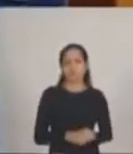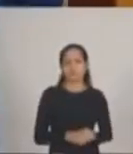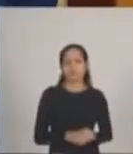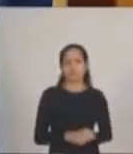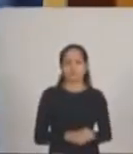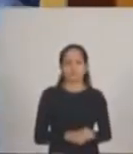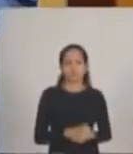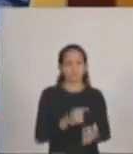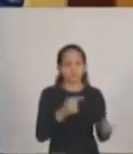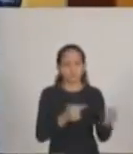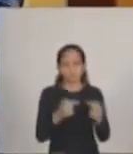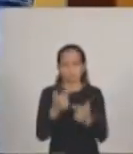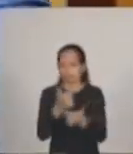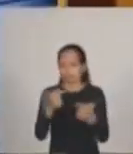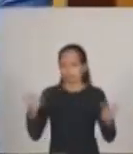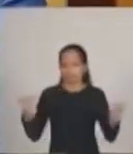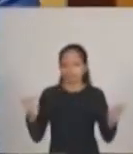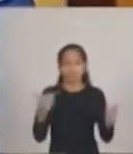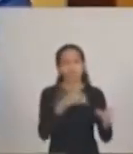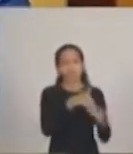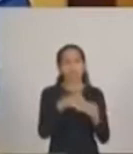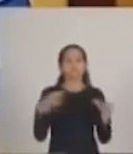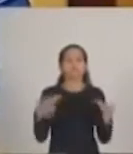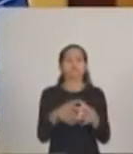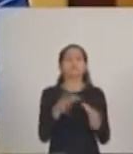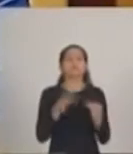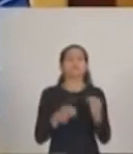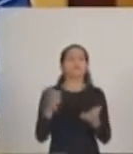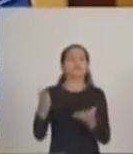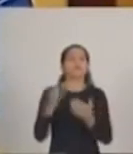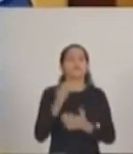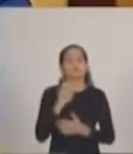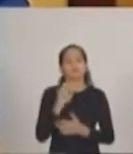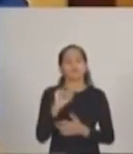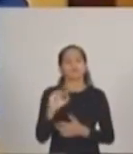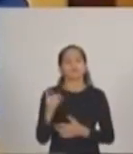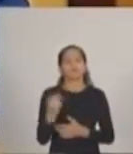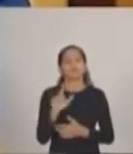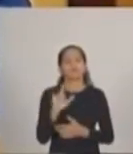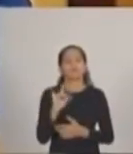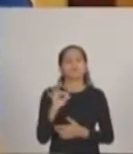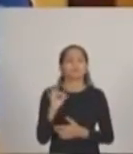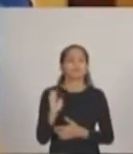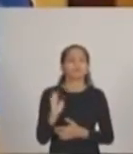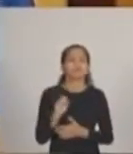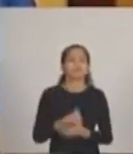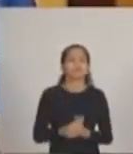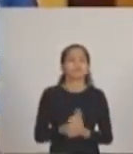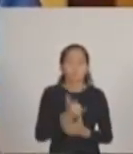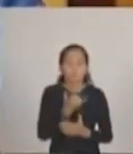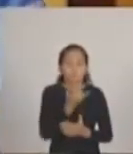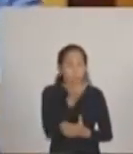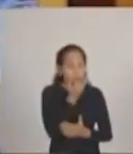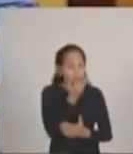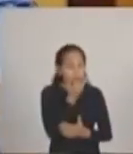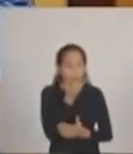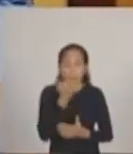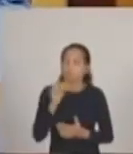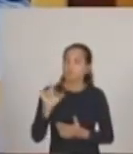Não tendo quem queira discutir, eu vou colher os votos na Comissão de Justiça como voto do deputado Vandinho Leite. Sim, desculpa, deputado